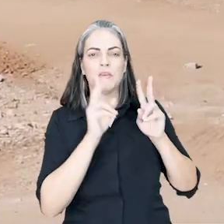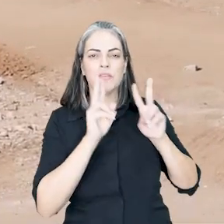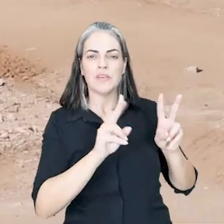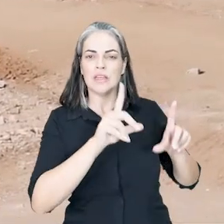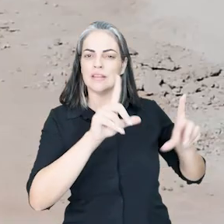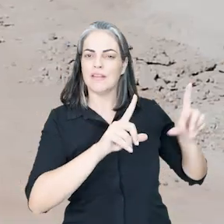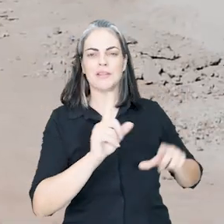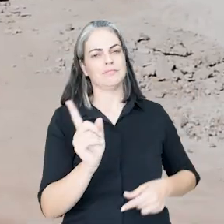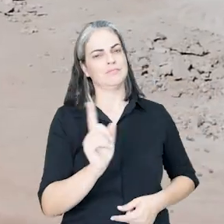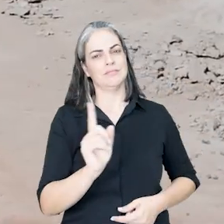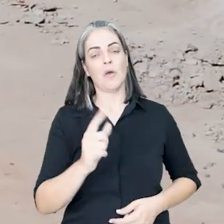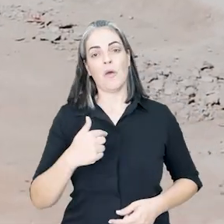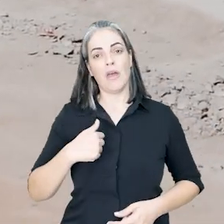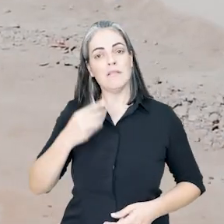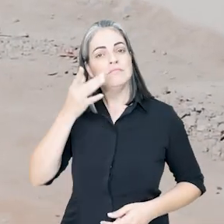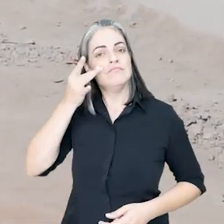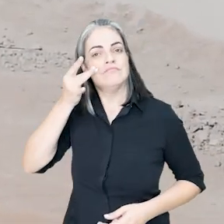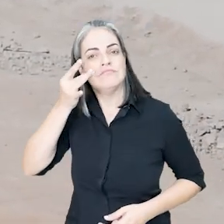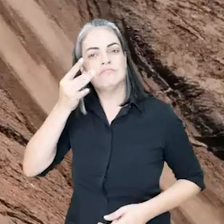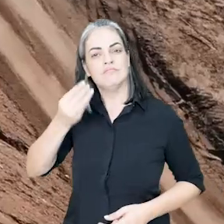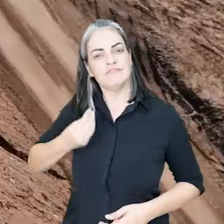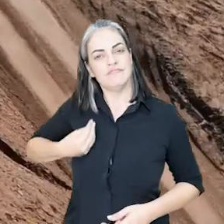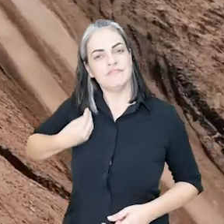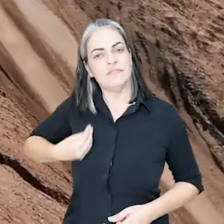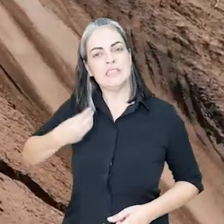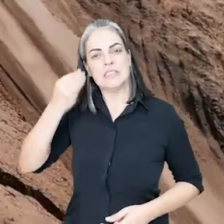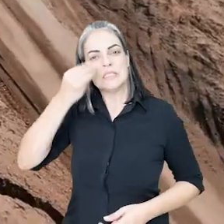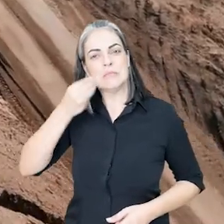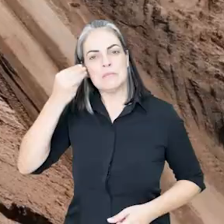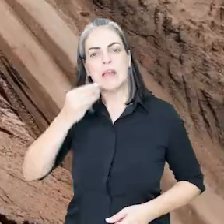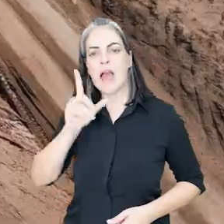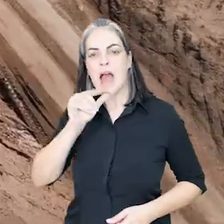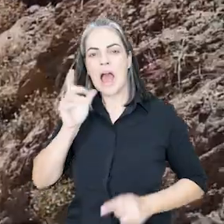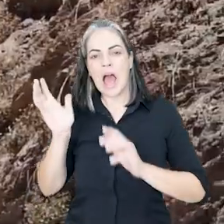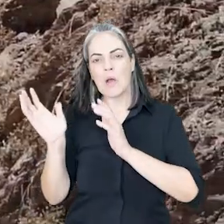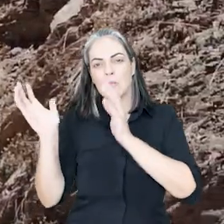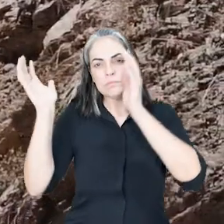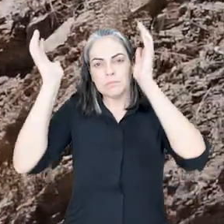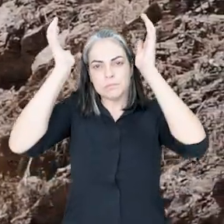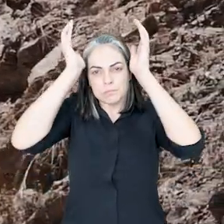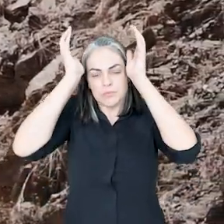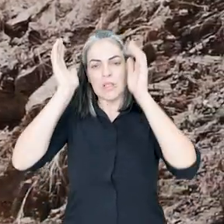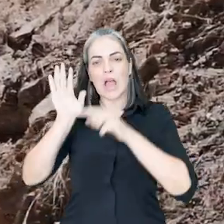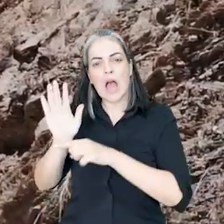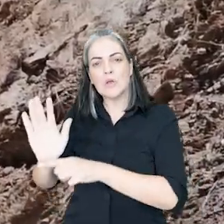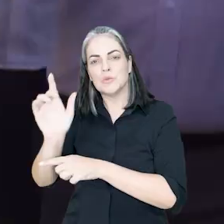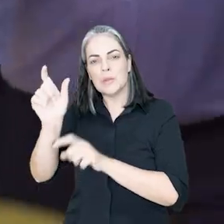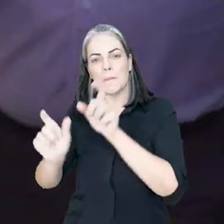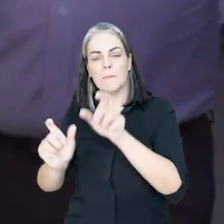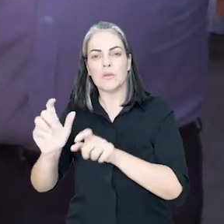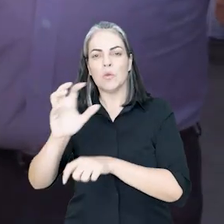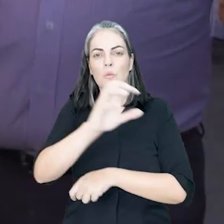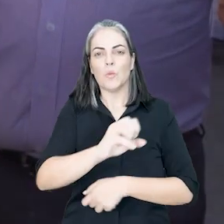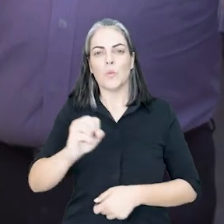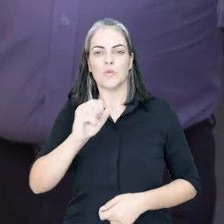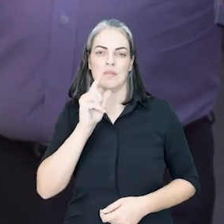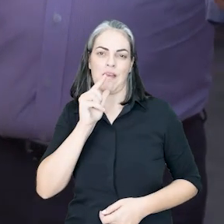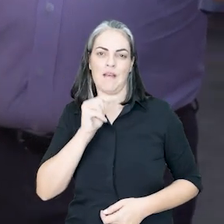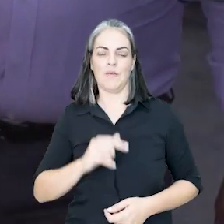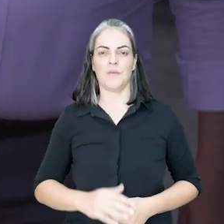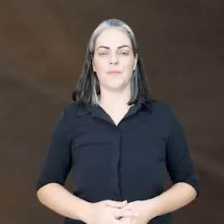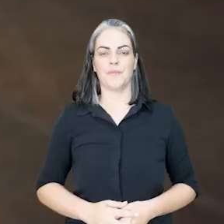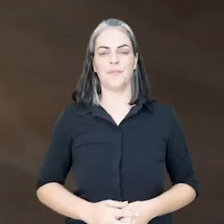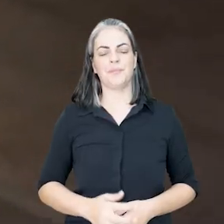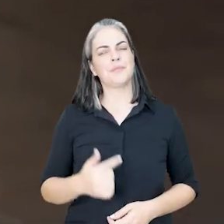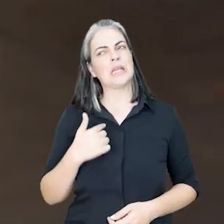não assisti nenhuma televisão. Eu vivi, eu estive lá, eu carreguei a lata d'água, eu ajudei pessoas a irem atrás